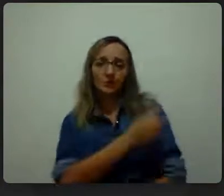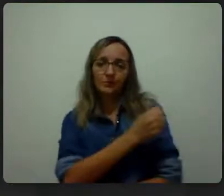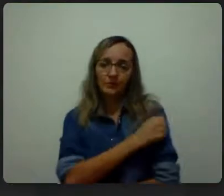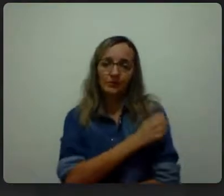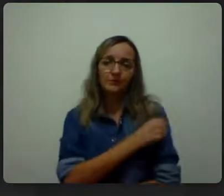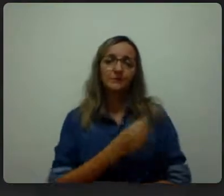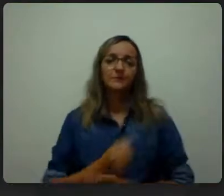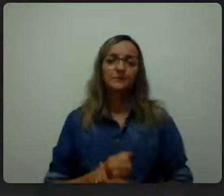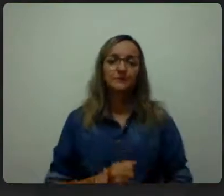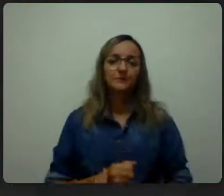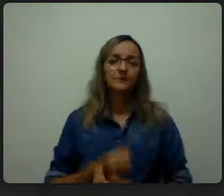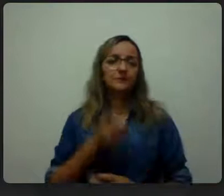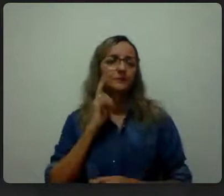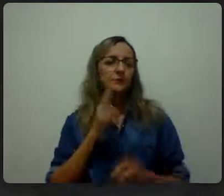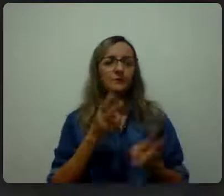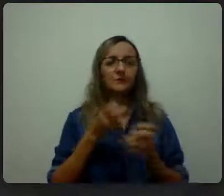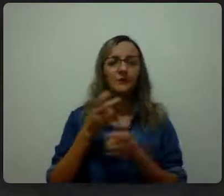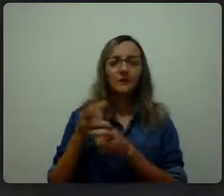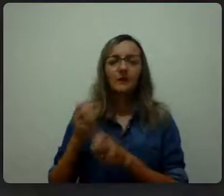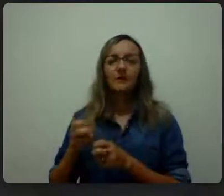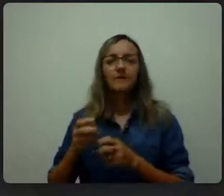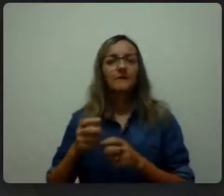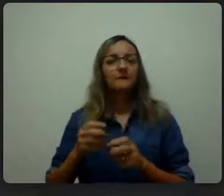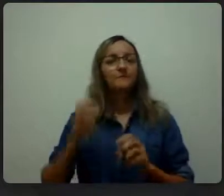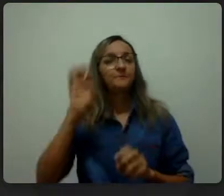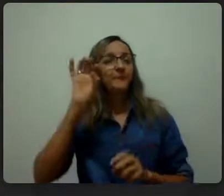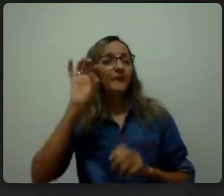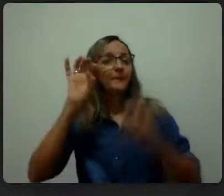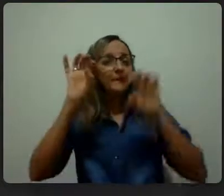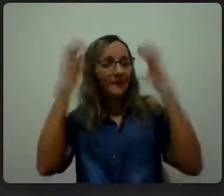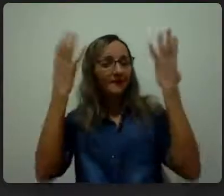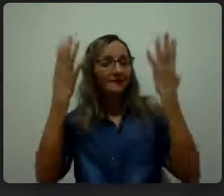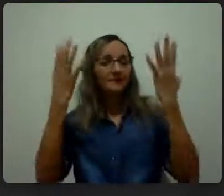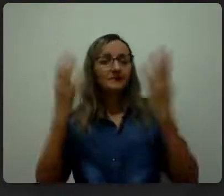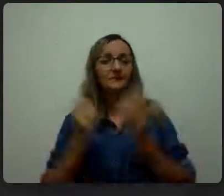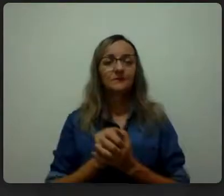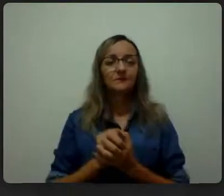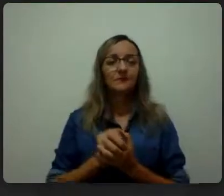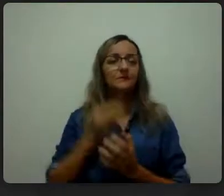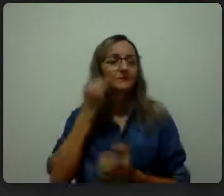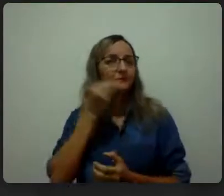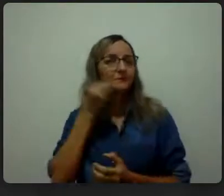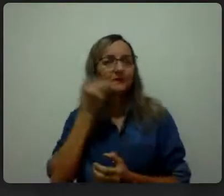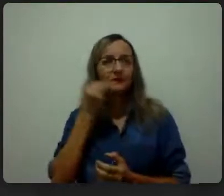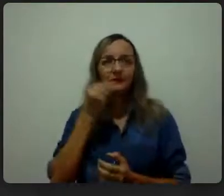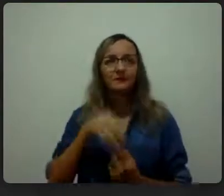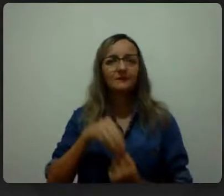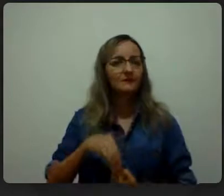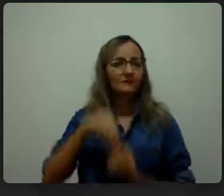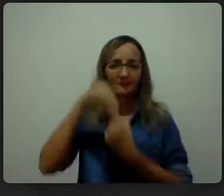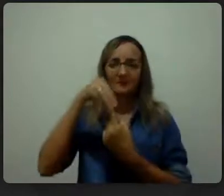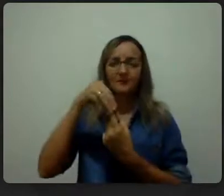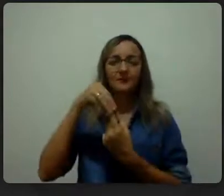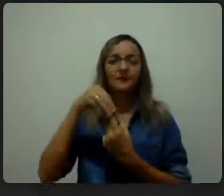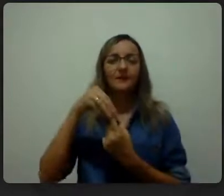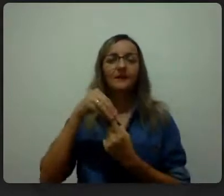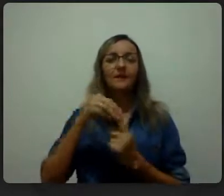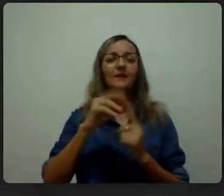base curricular algumas disciplinas que envolvem a elaboração de projetos, e aí a gente acaba trabalhando muita